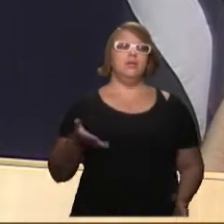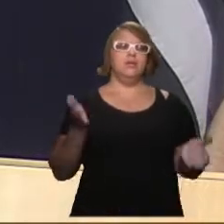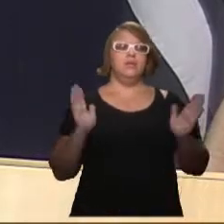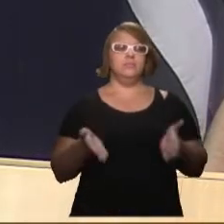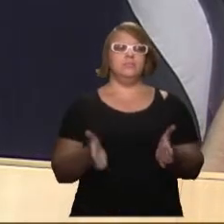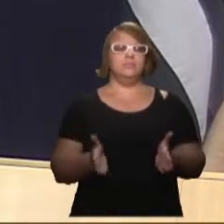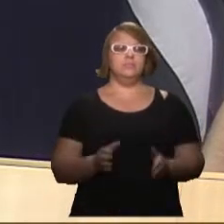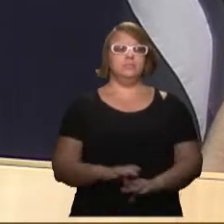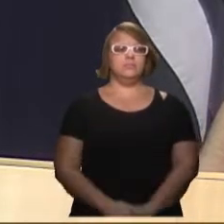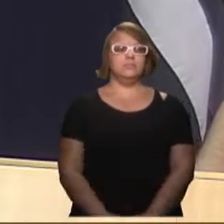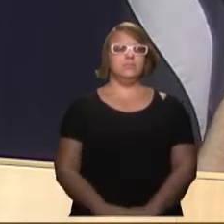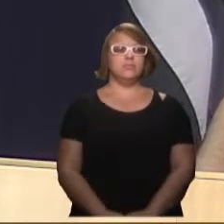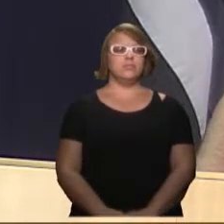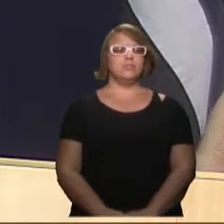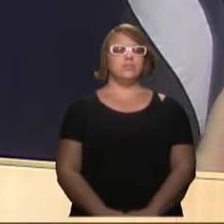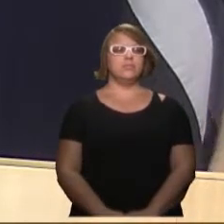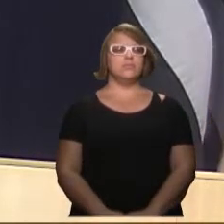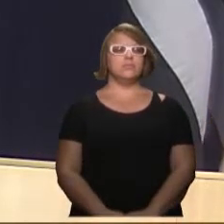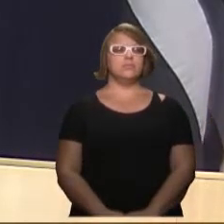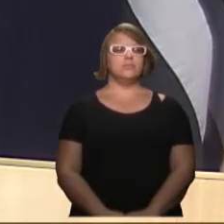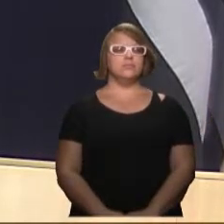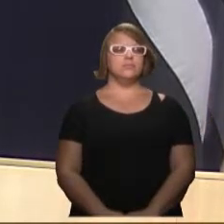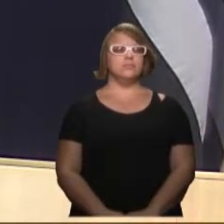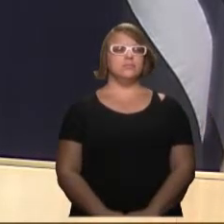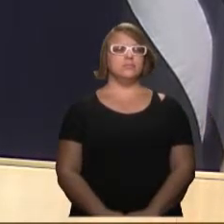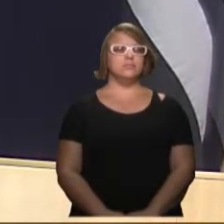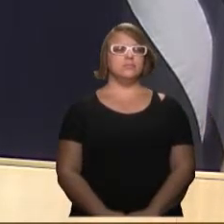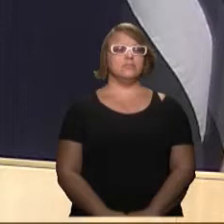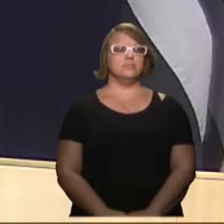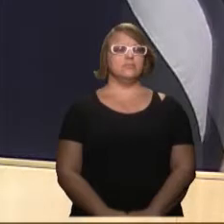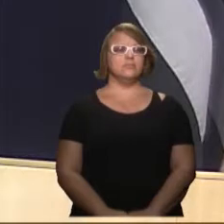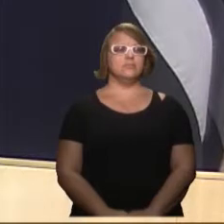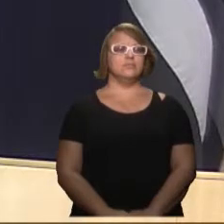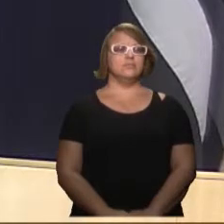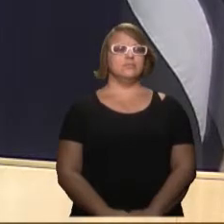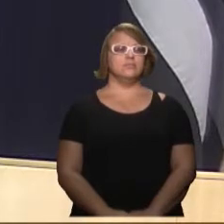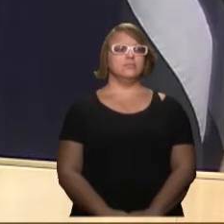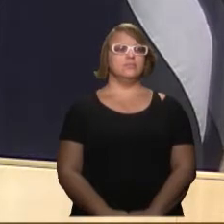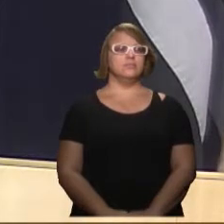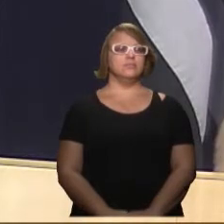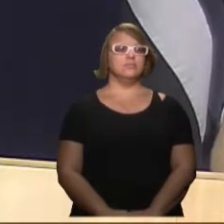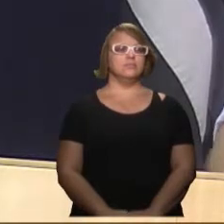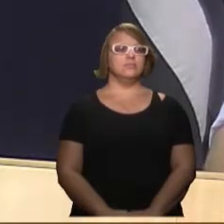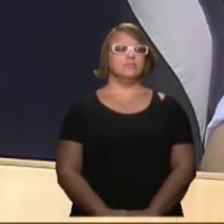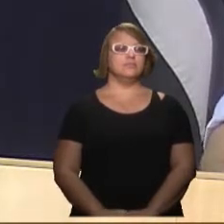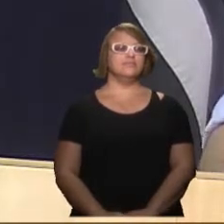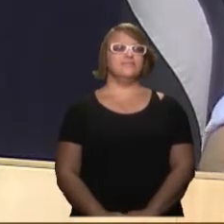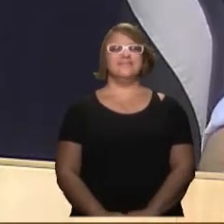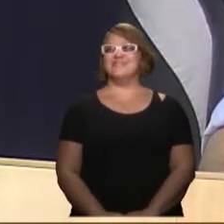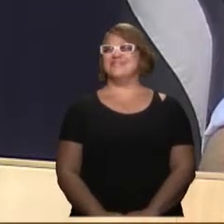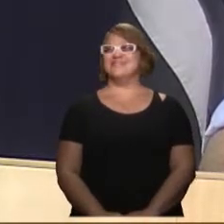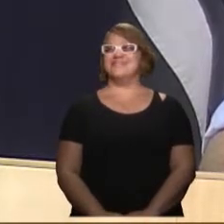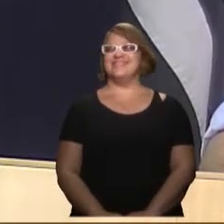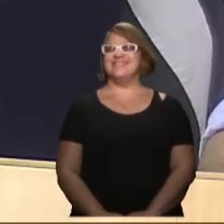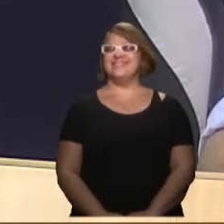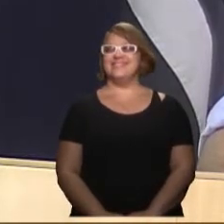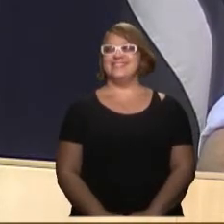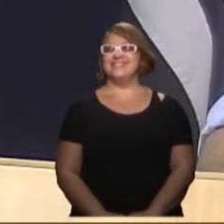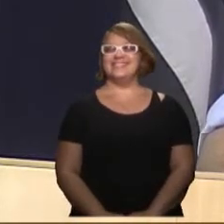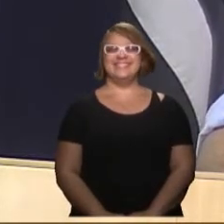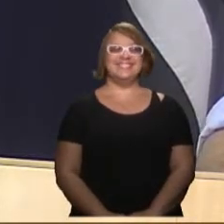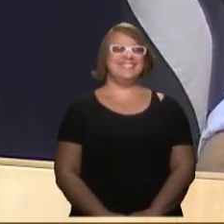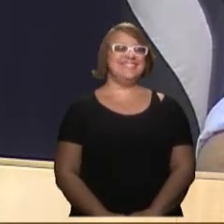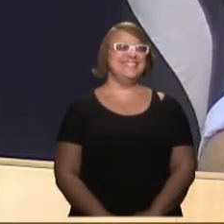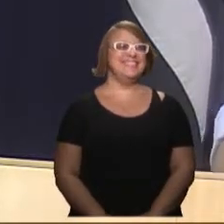seguinte, vereador Douglas Carbone: nós, o brasileiro, o Brasil, vai ser um país rico. Só que antes de enriquecer, vereador